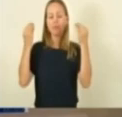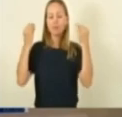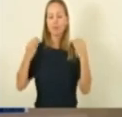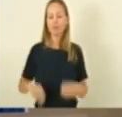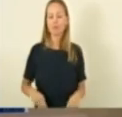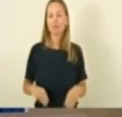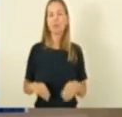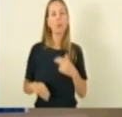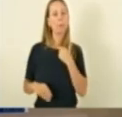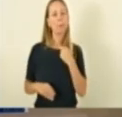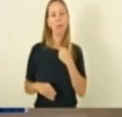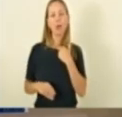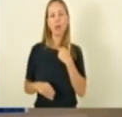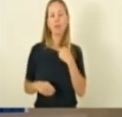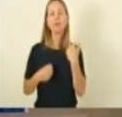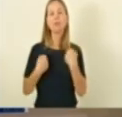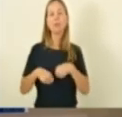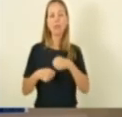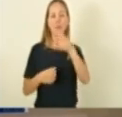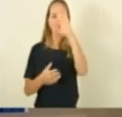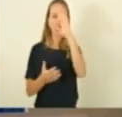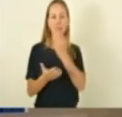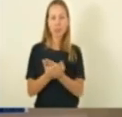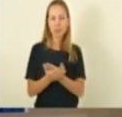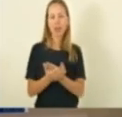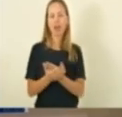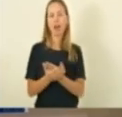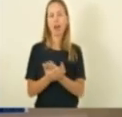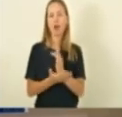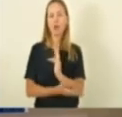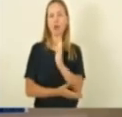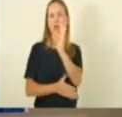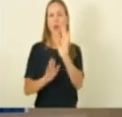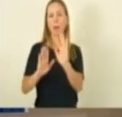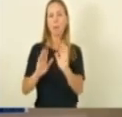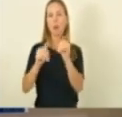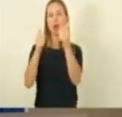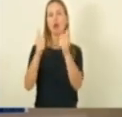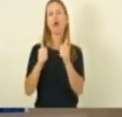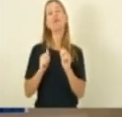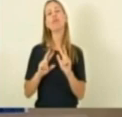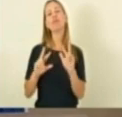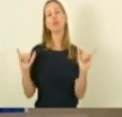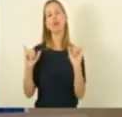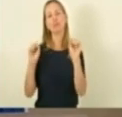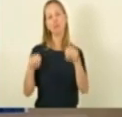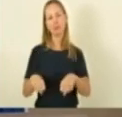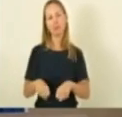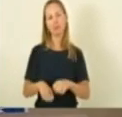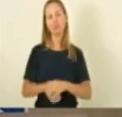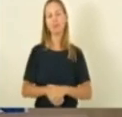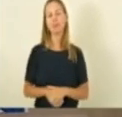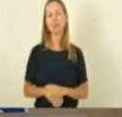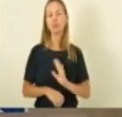acreditar, porque dias melhores virão. Eu já sei, eu disse uma vez, eu falei isso uma vez